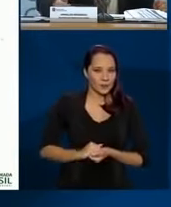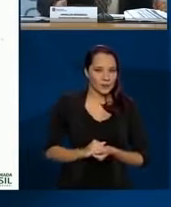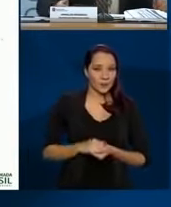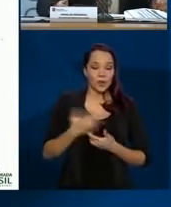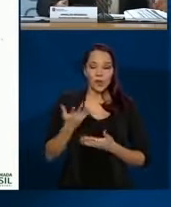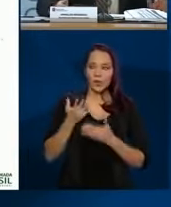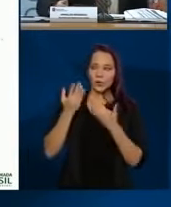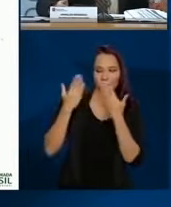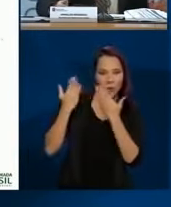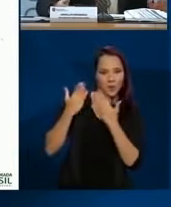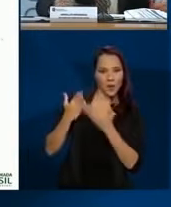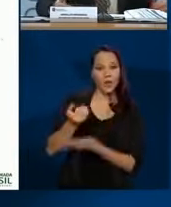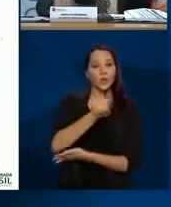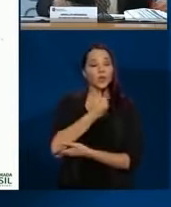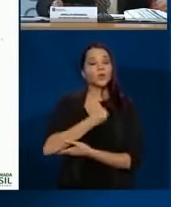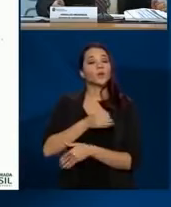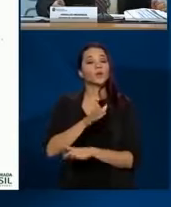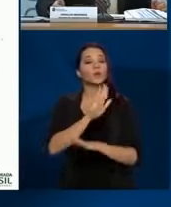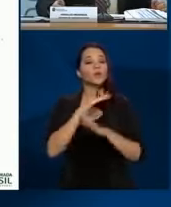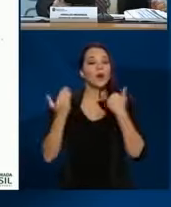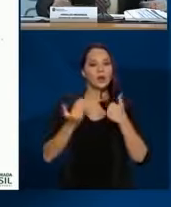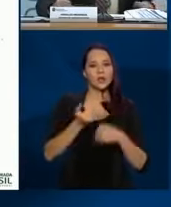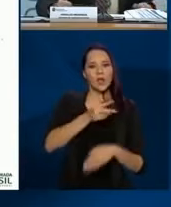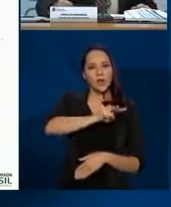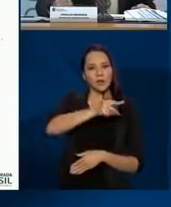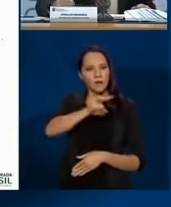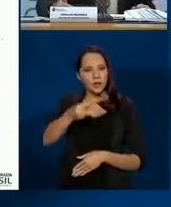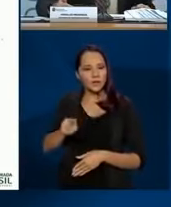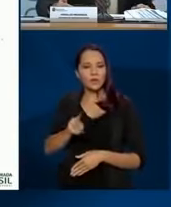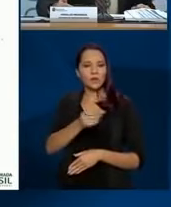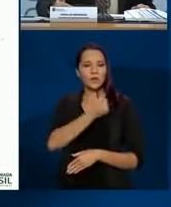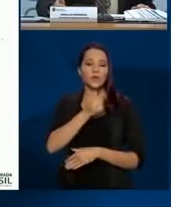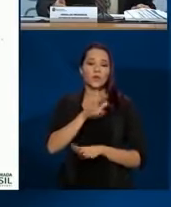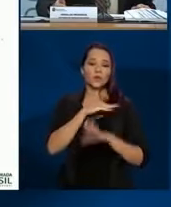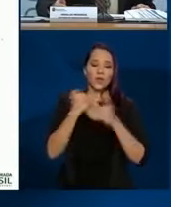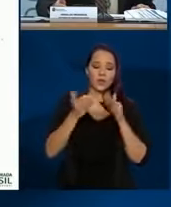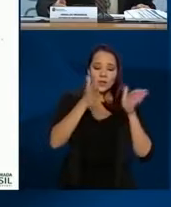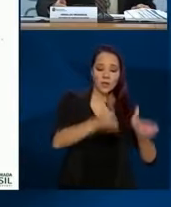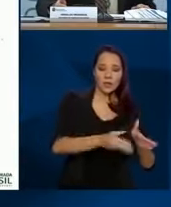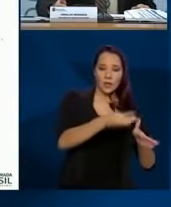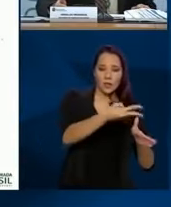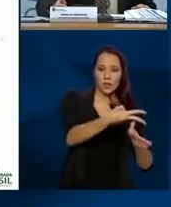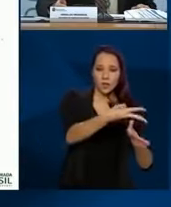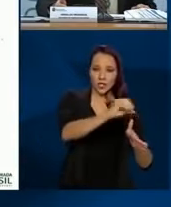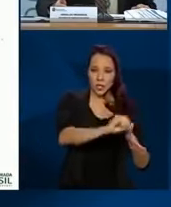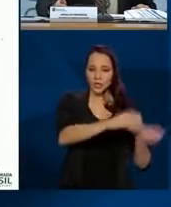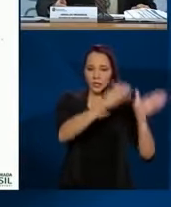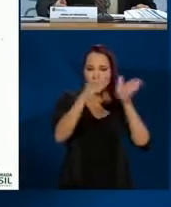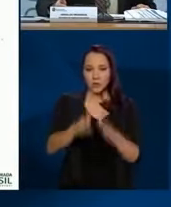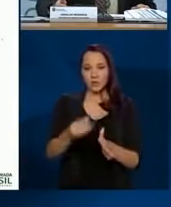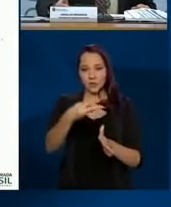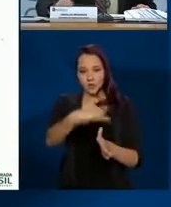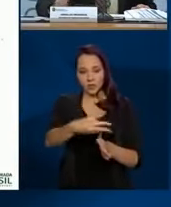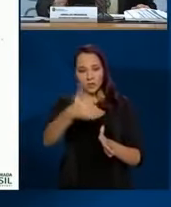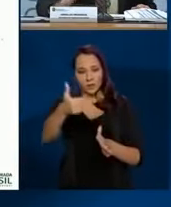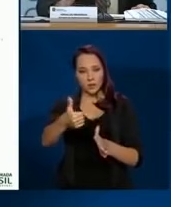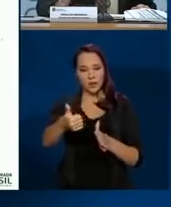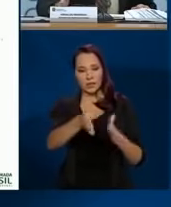relação ao número de óbitos, a variação de óbitos entre a 30ª e a 31ª